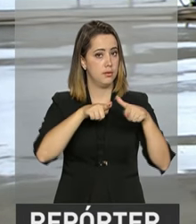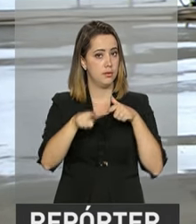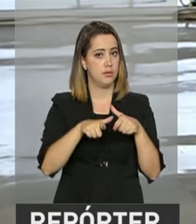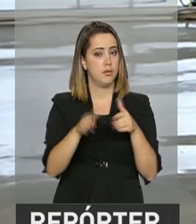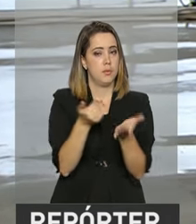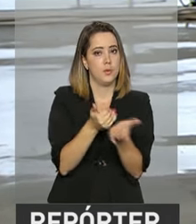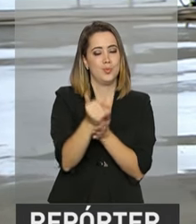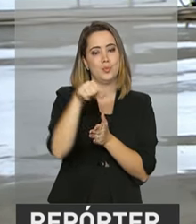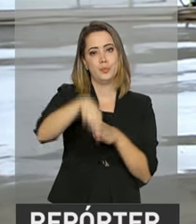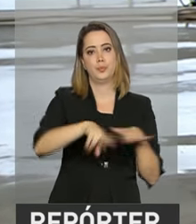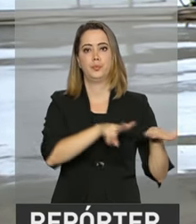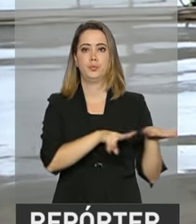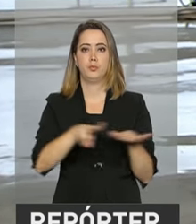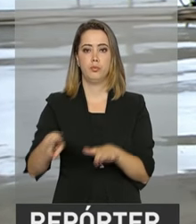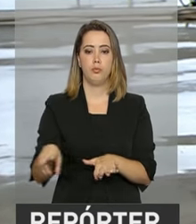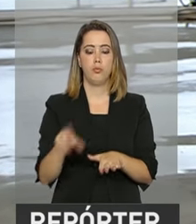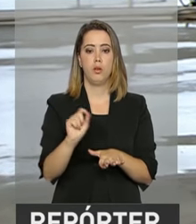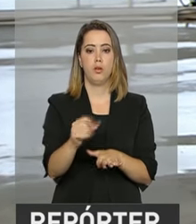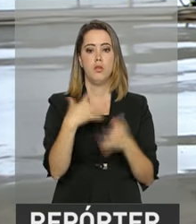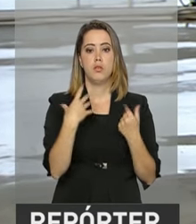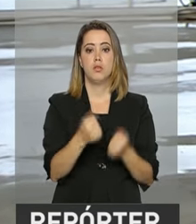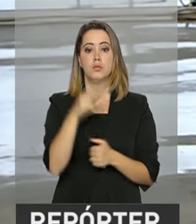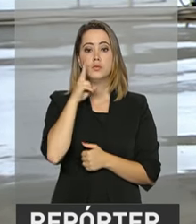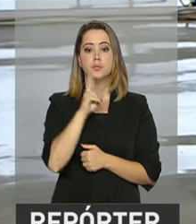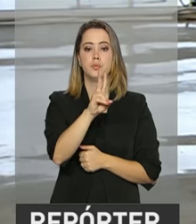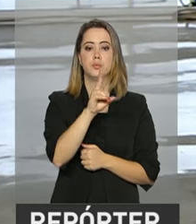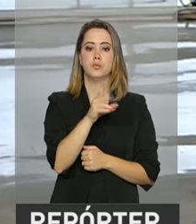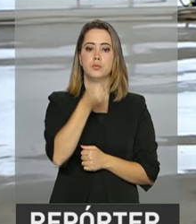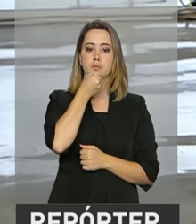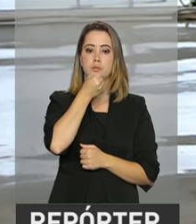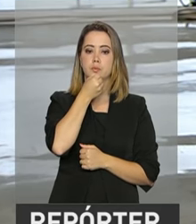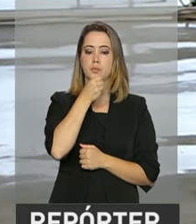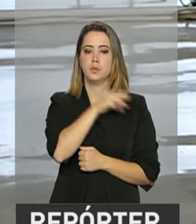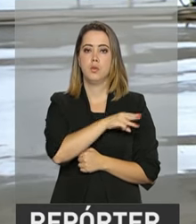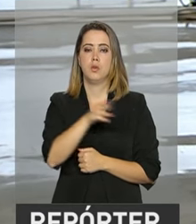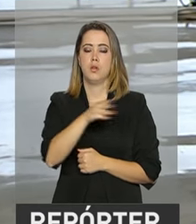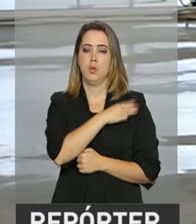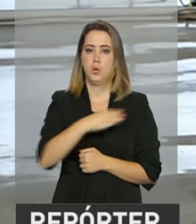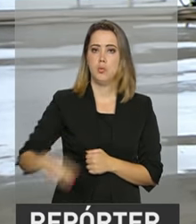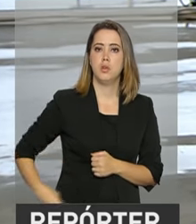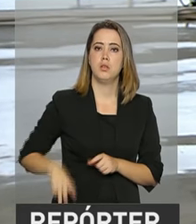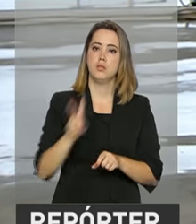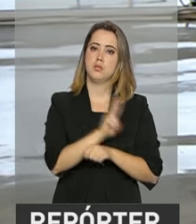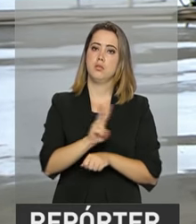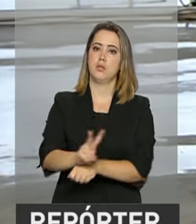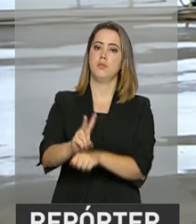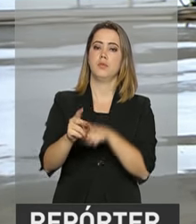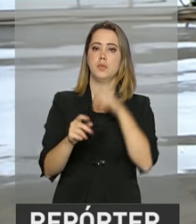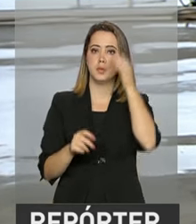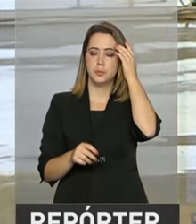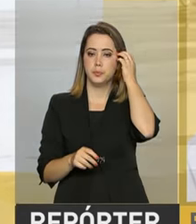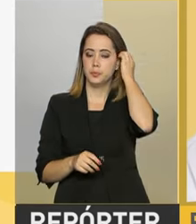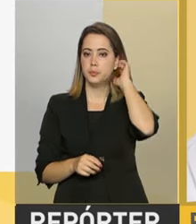o começo desta semana. Vamos acompanhar agora um trecho da entrevista do ministro da Defesa, Raul Jungmann.